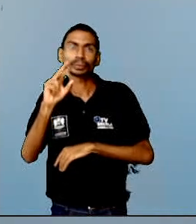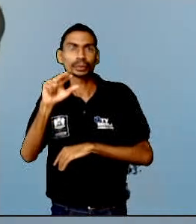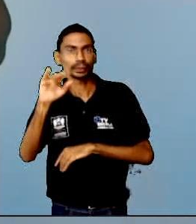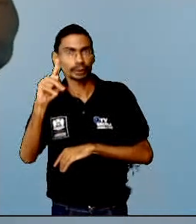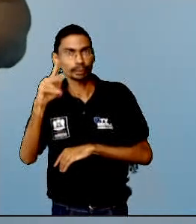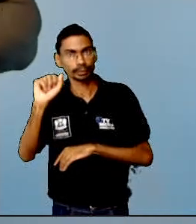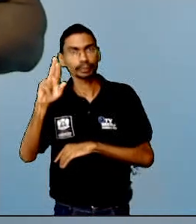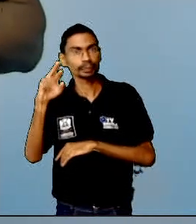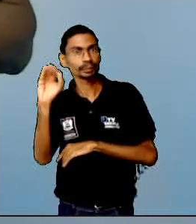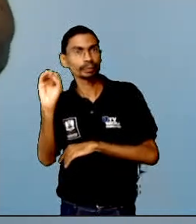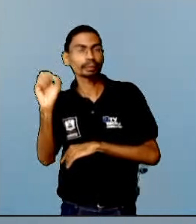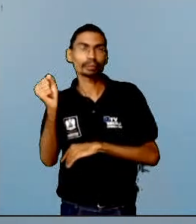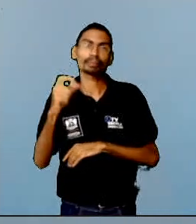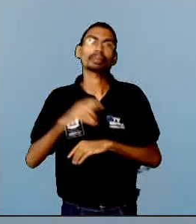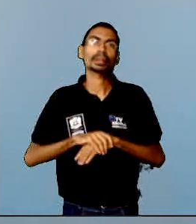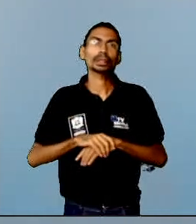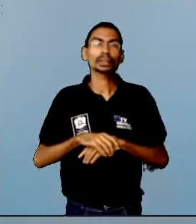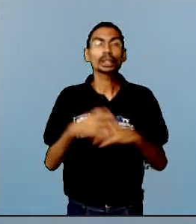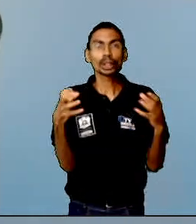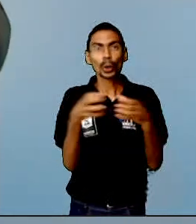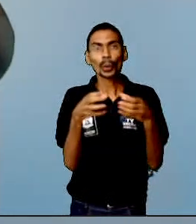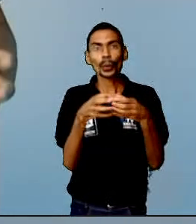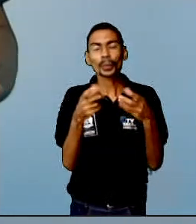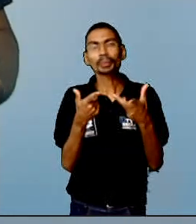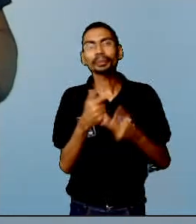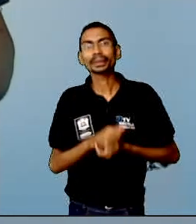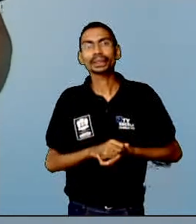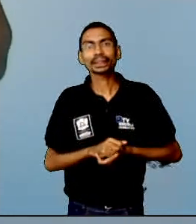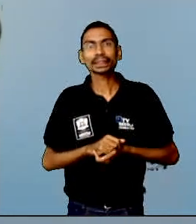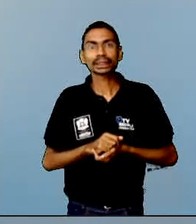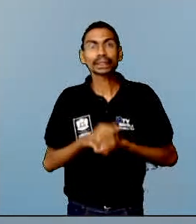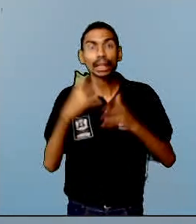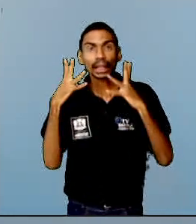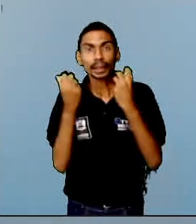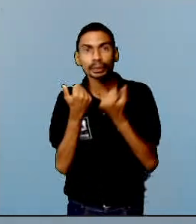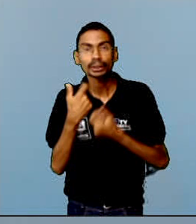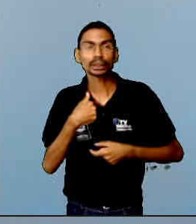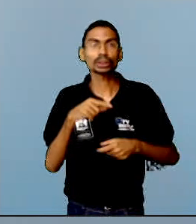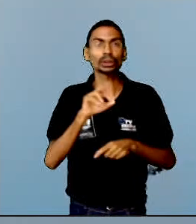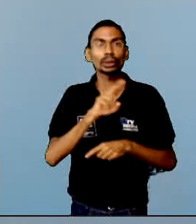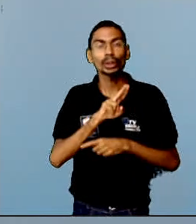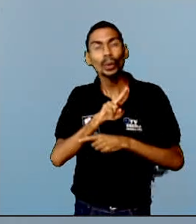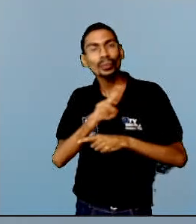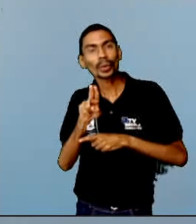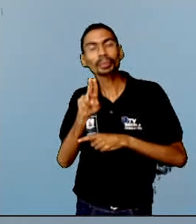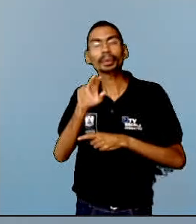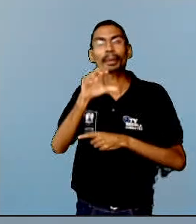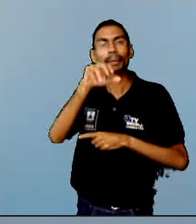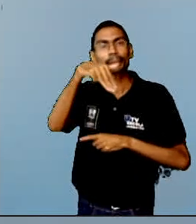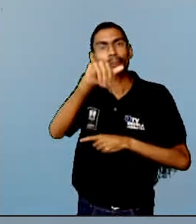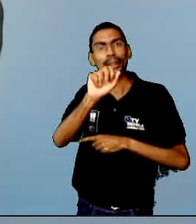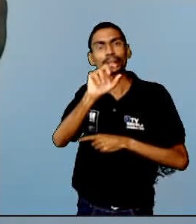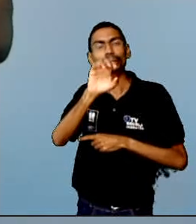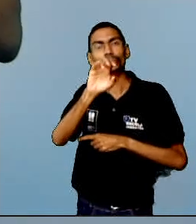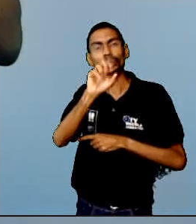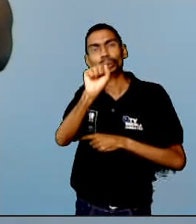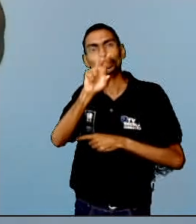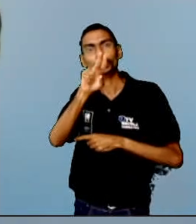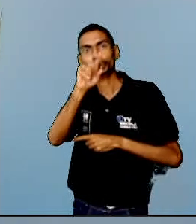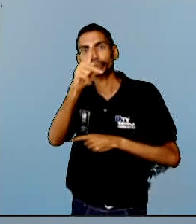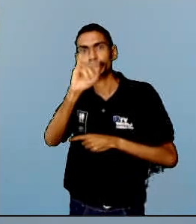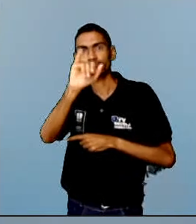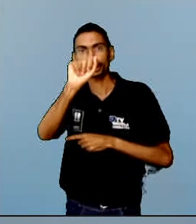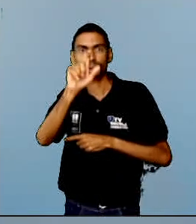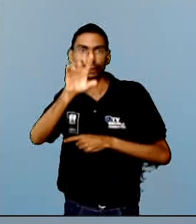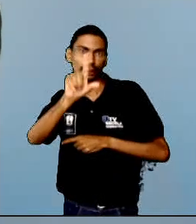de animais que eles são chamados de marsupiais. Todo o seu processo embrionário acontece em duas fases. Começa no